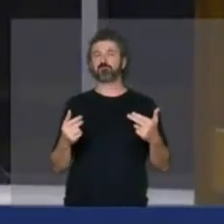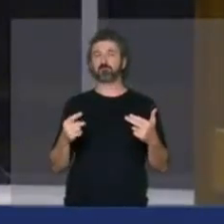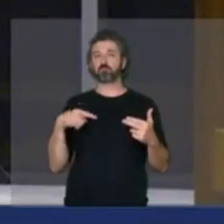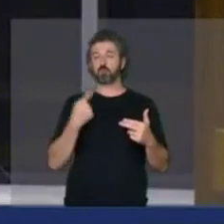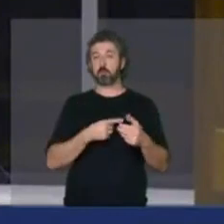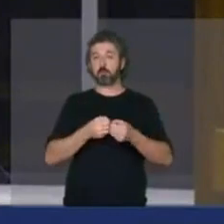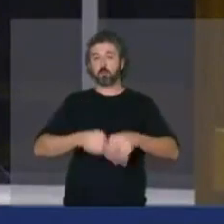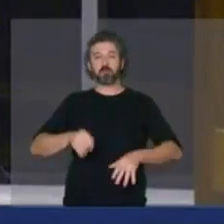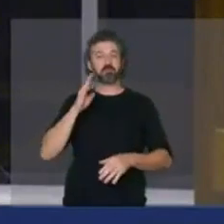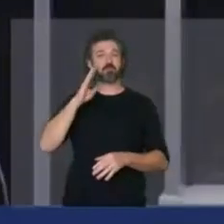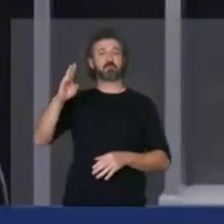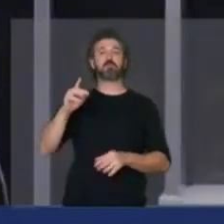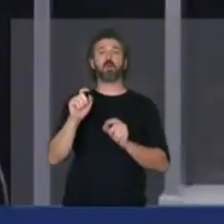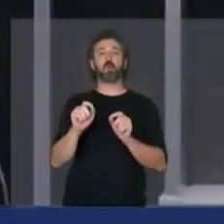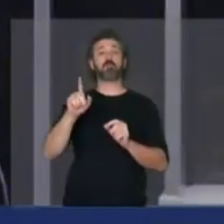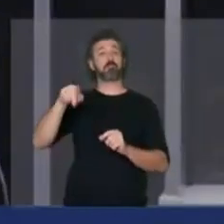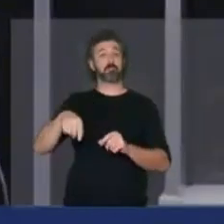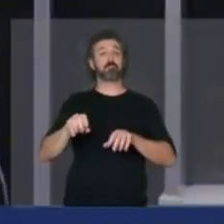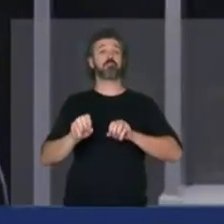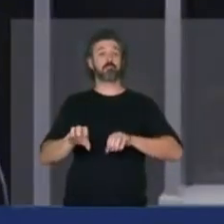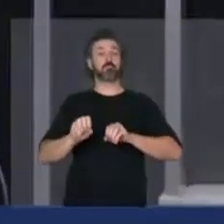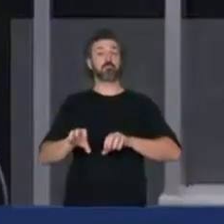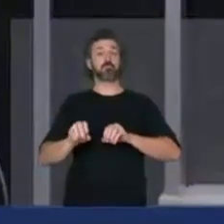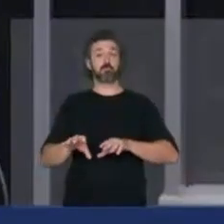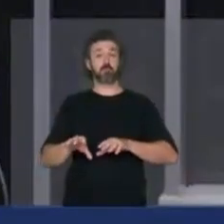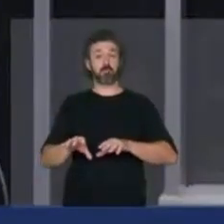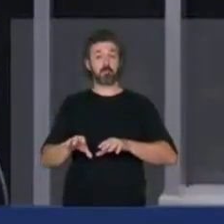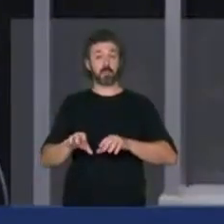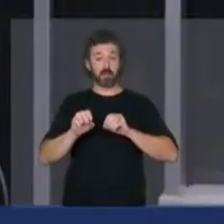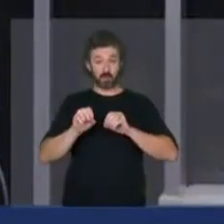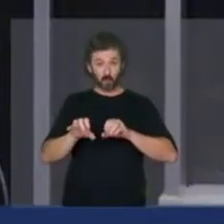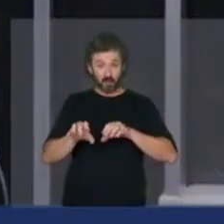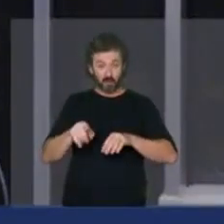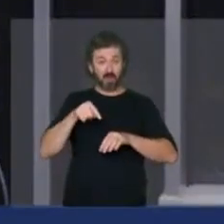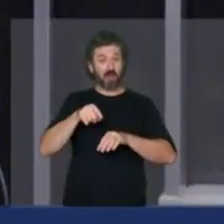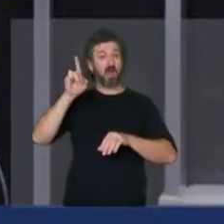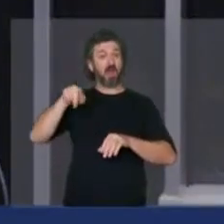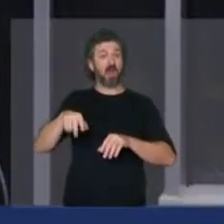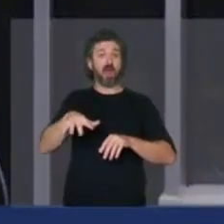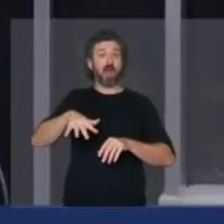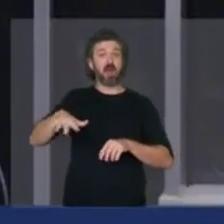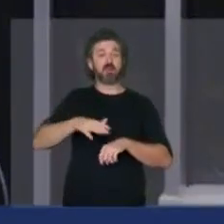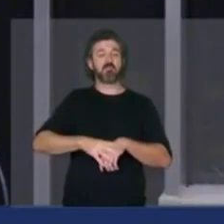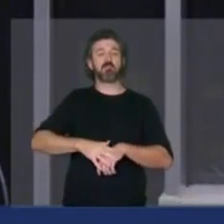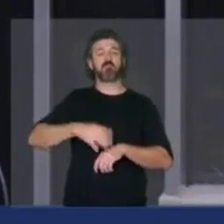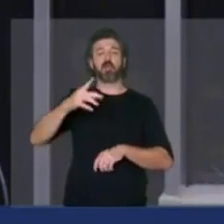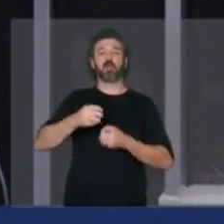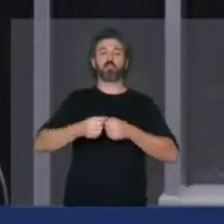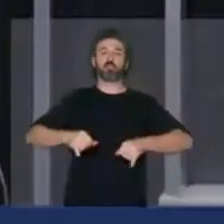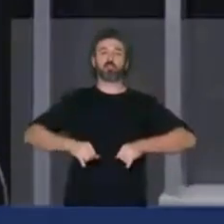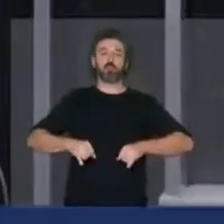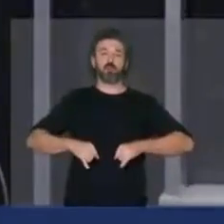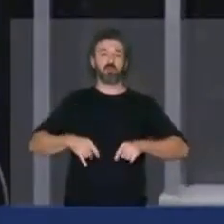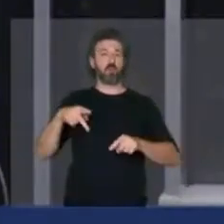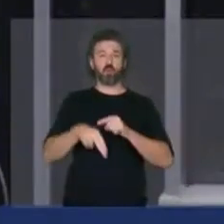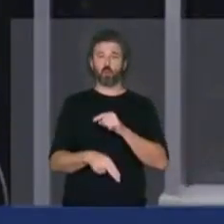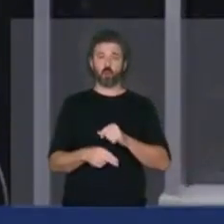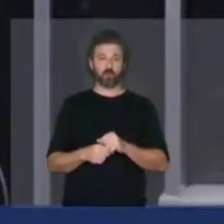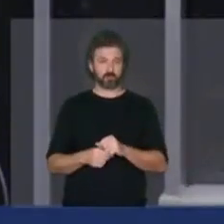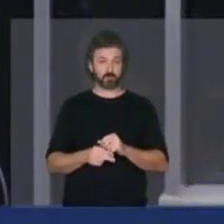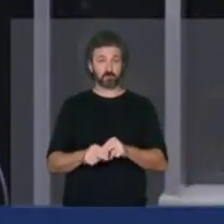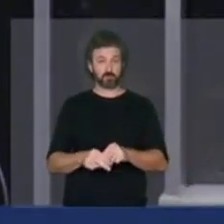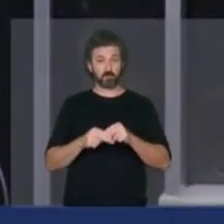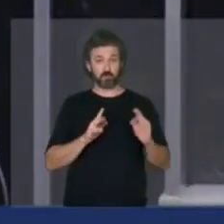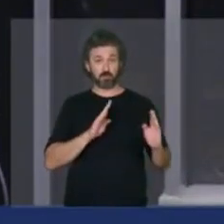prejuízo foi a educação. A educação foi a área mais afetada pelos cortes durante, inclusive, o processo